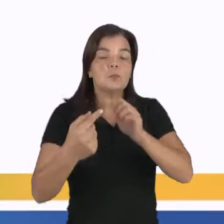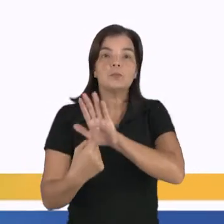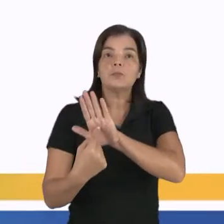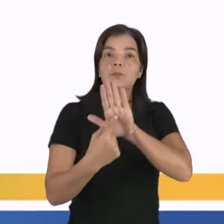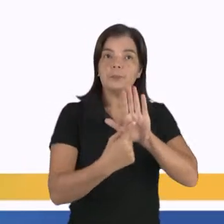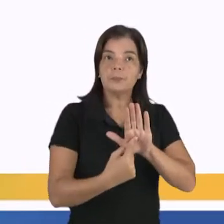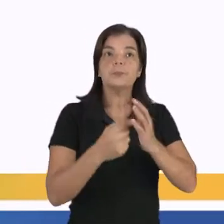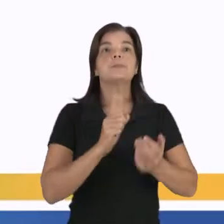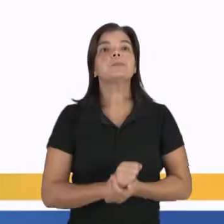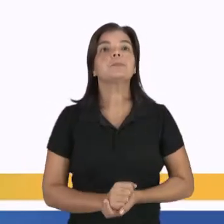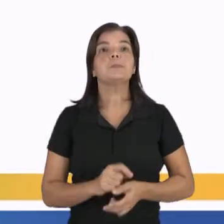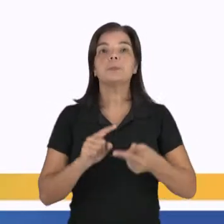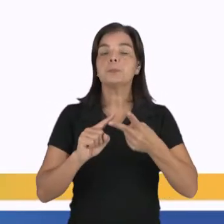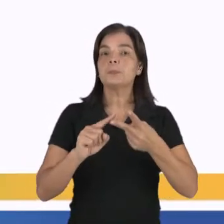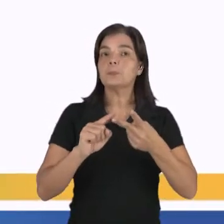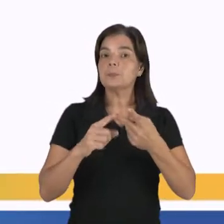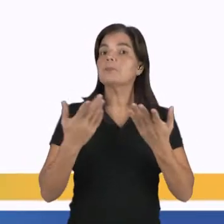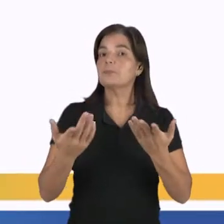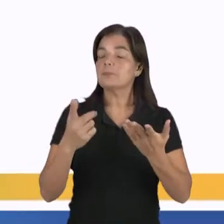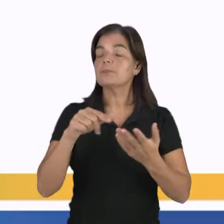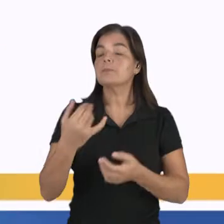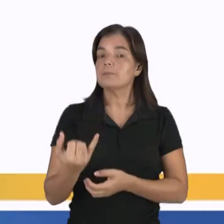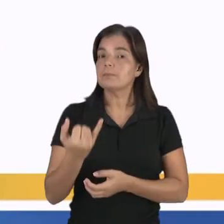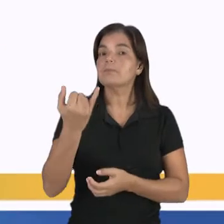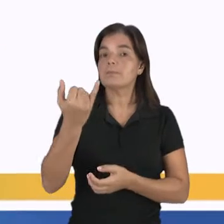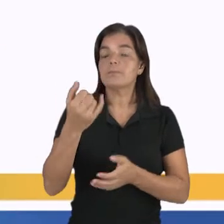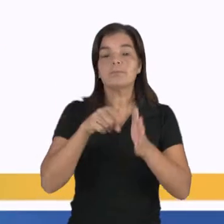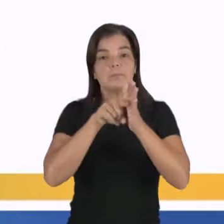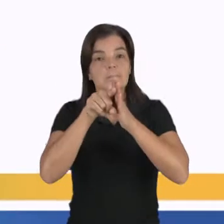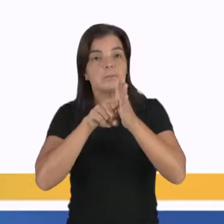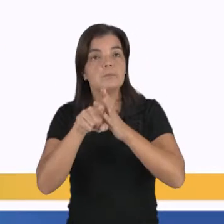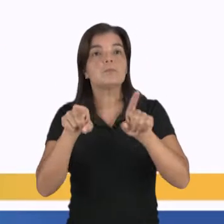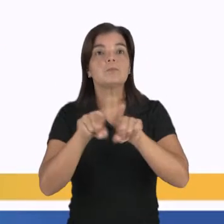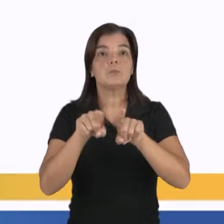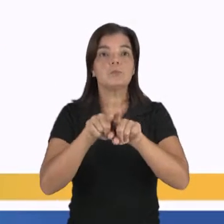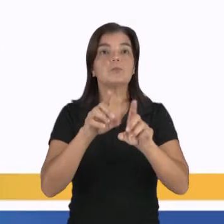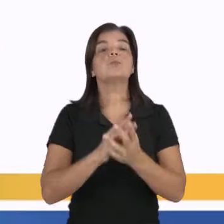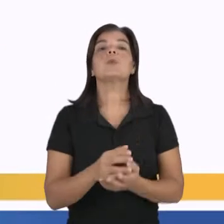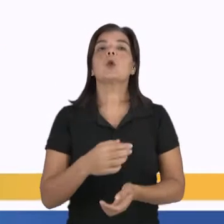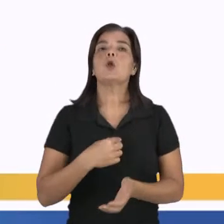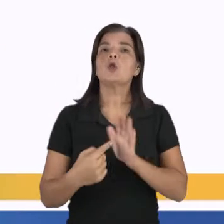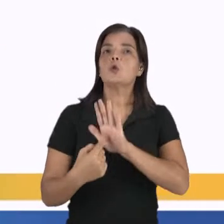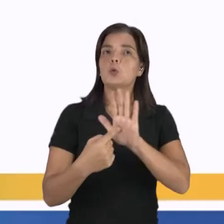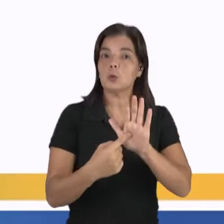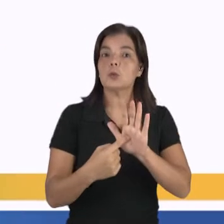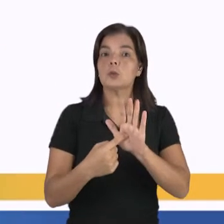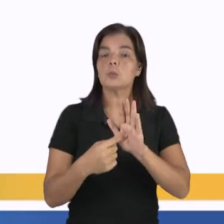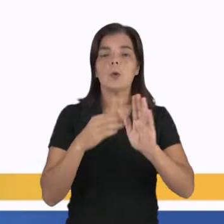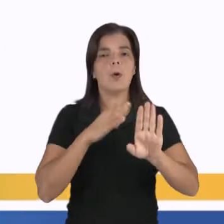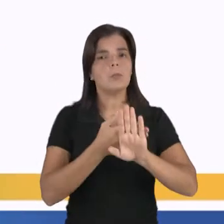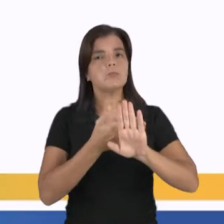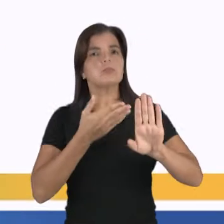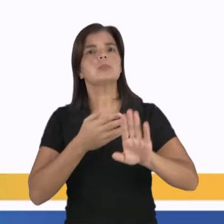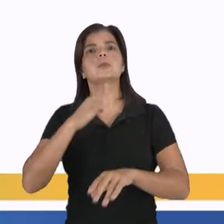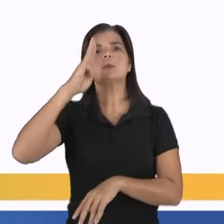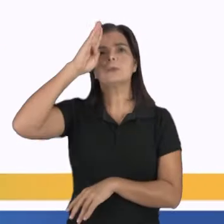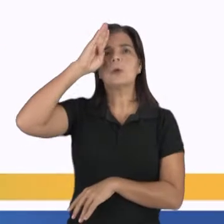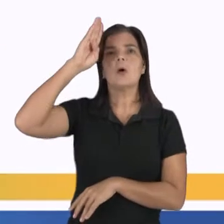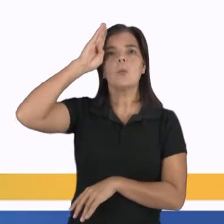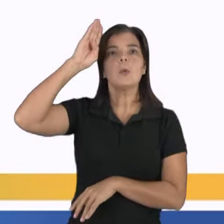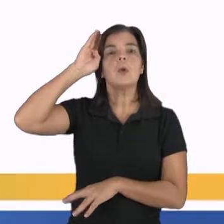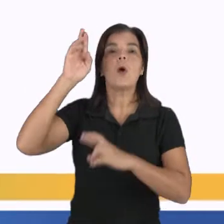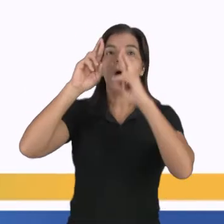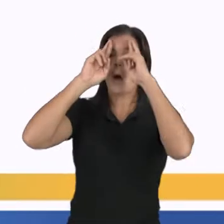suas manifestações. Essa é a abordagem da ciência da religião. Elas promovem um distanciamento acadêmico